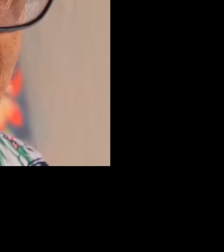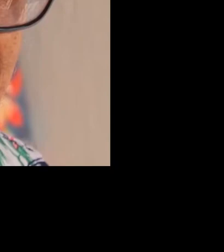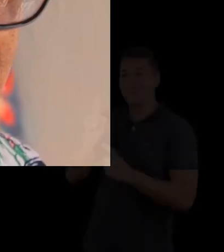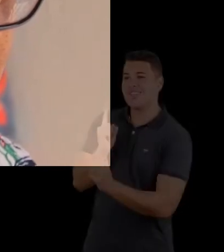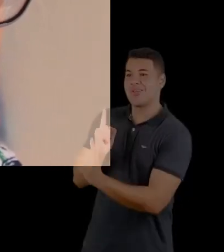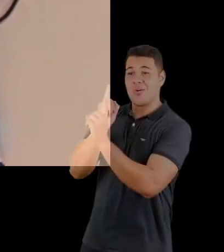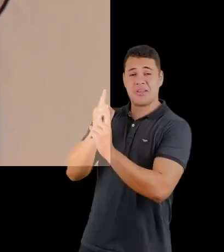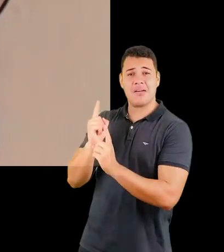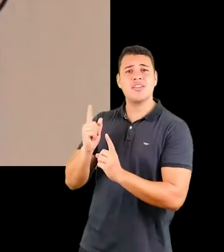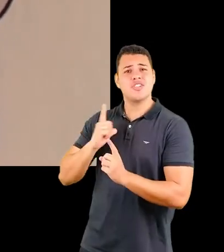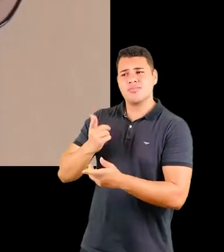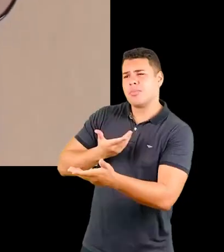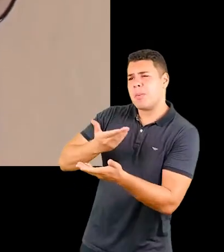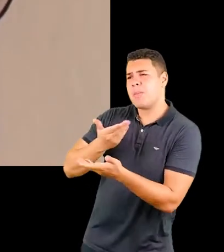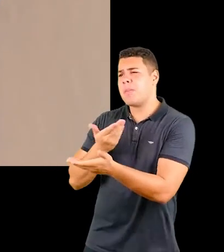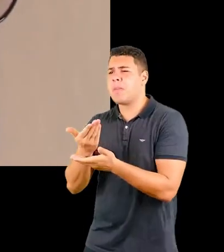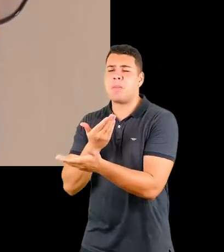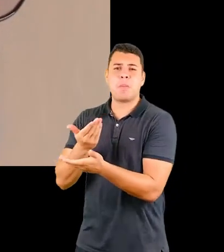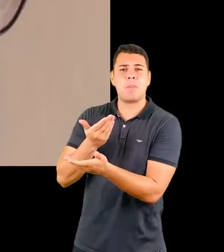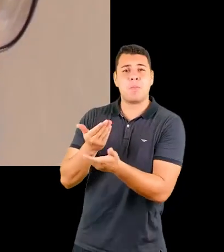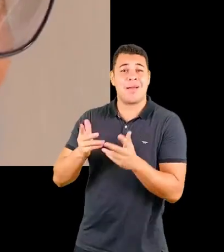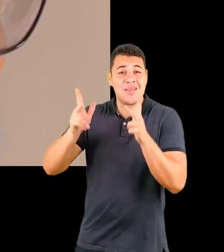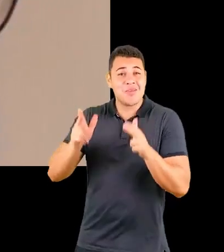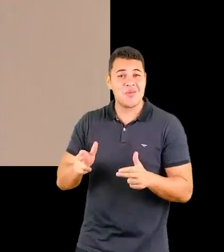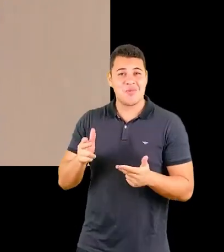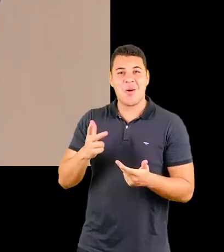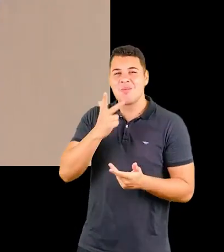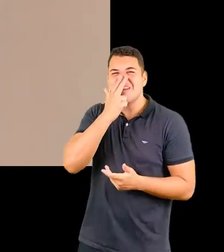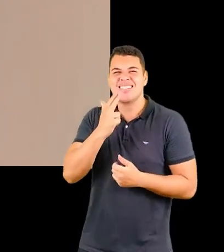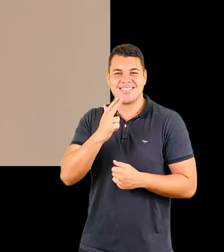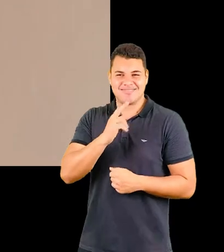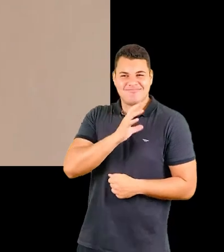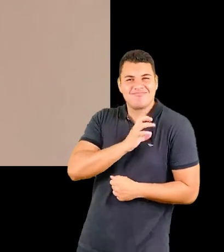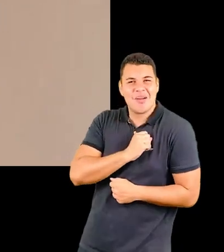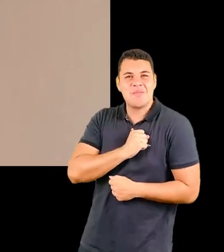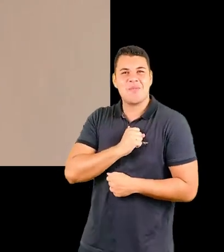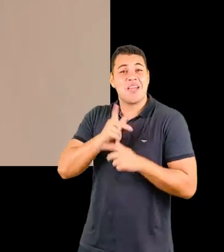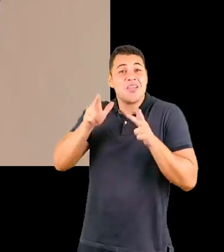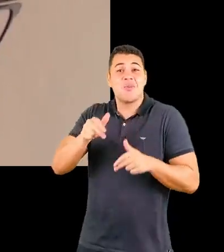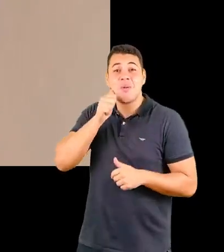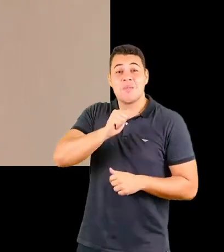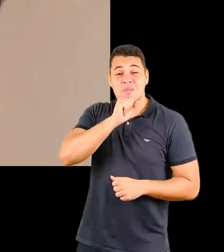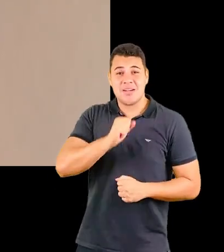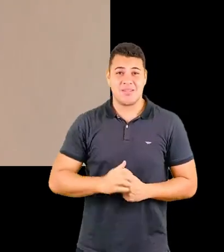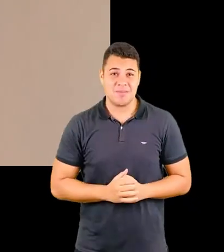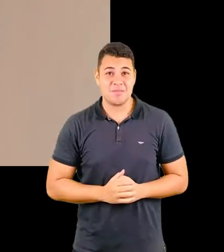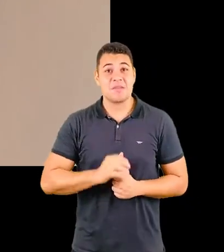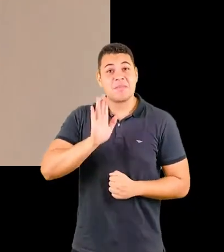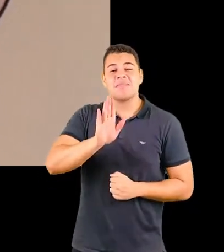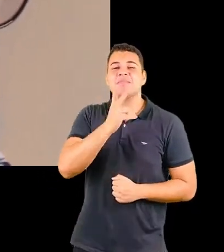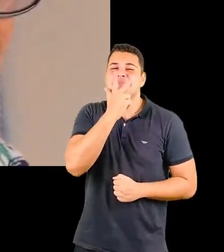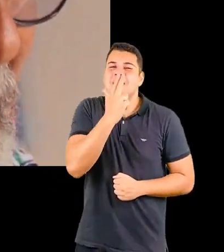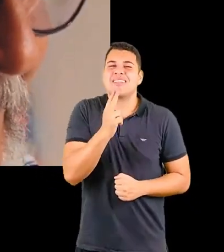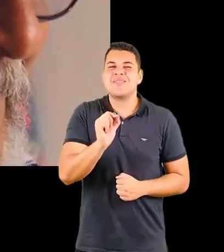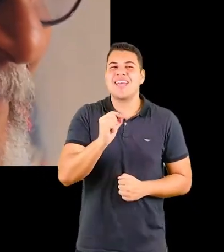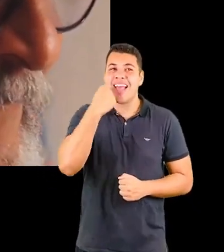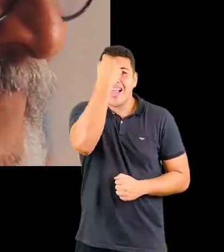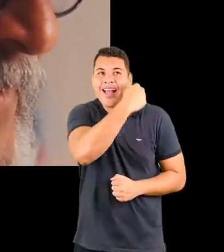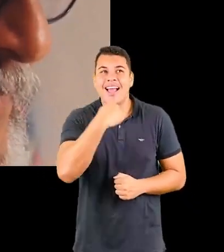vermelhos. Fez a coisinha do lado, parece com a tua mãe. Mas a gente vê os traços, né?